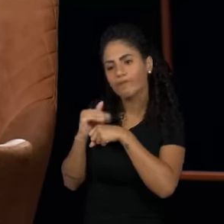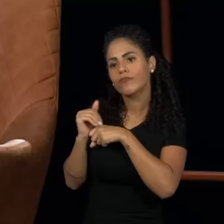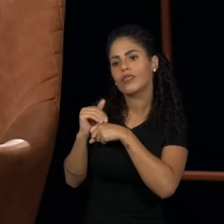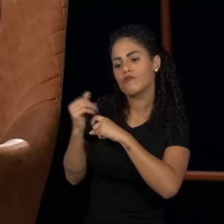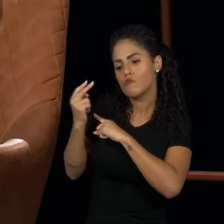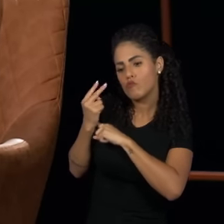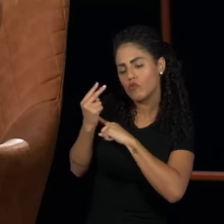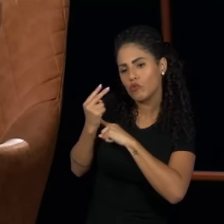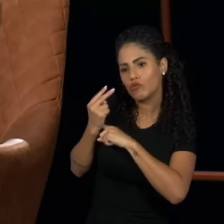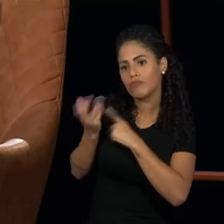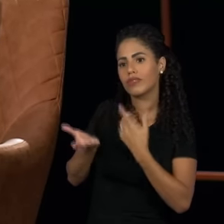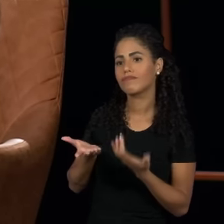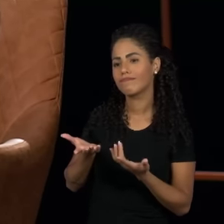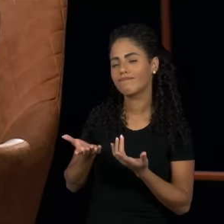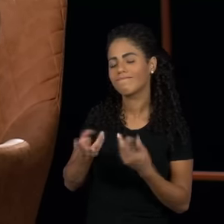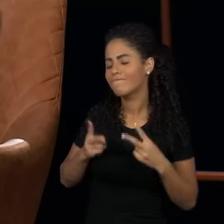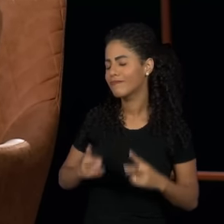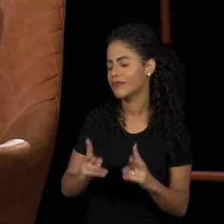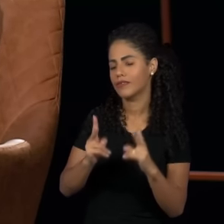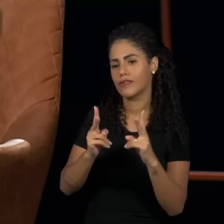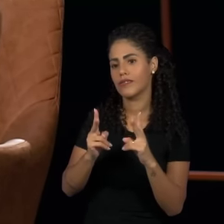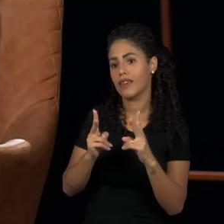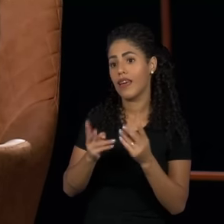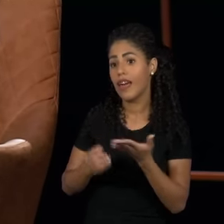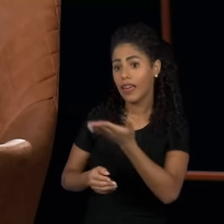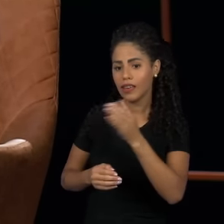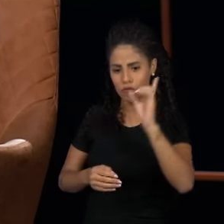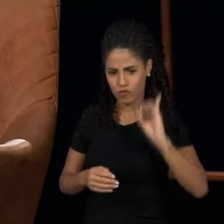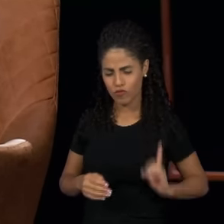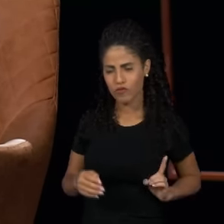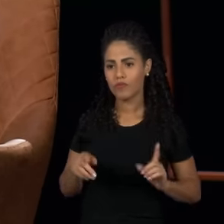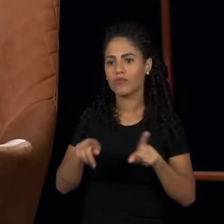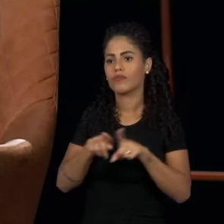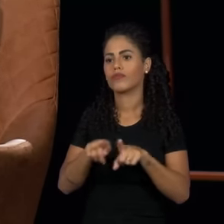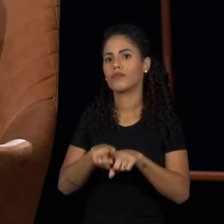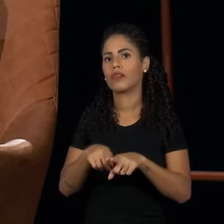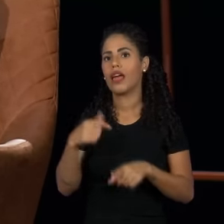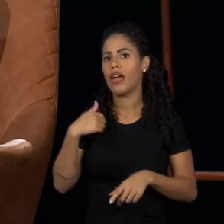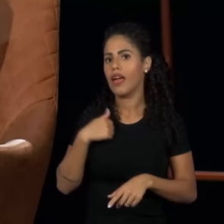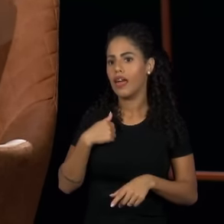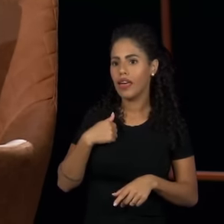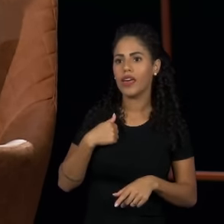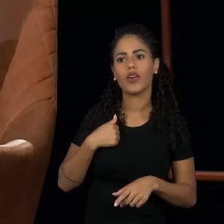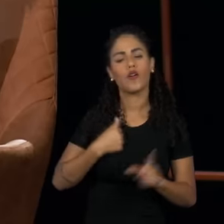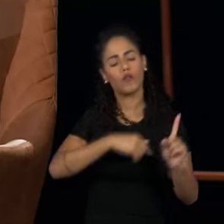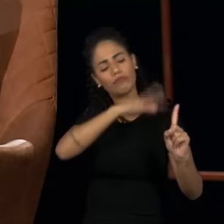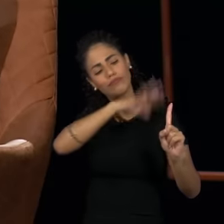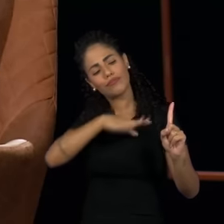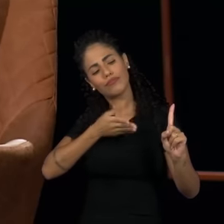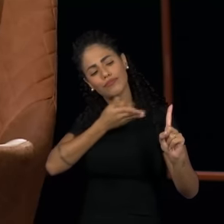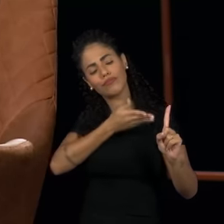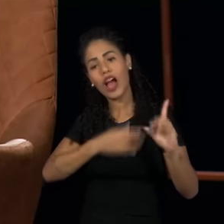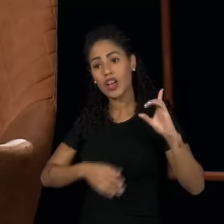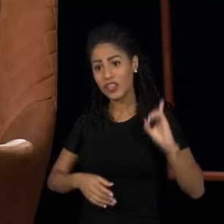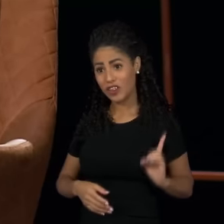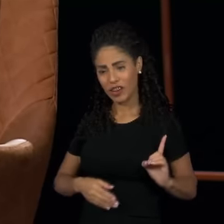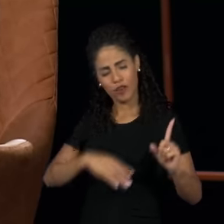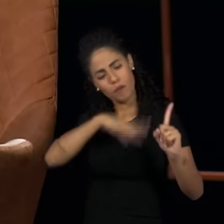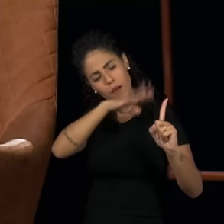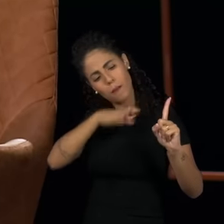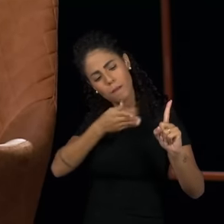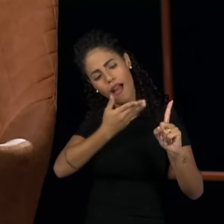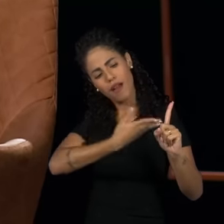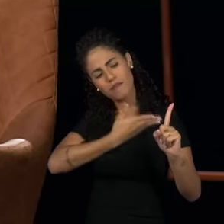preço. Agora, ele, o Serginho, como diretor, eu era fã do amigo, sou fã do